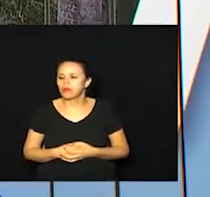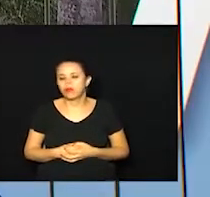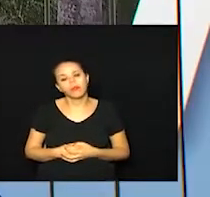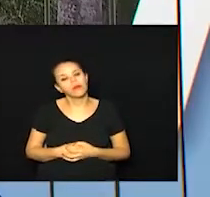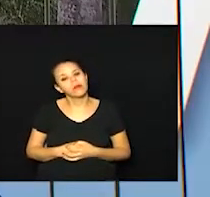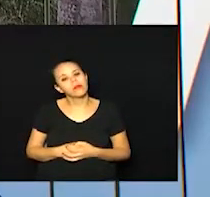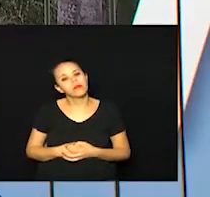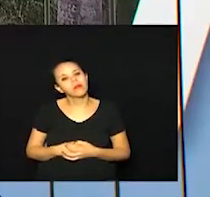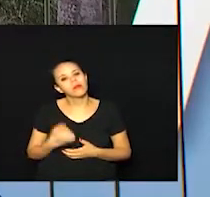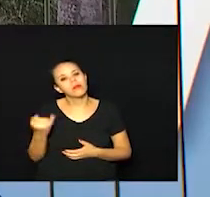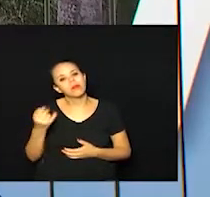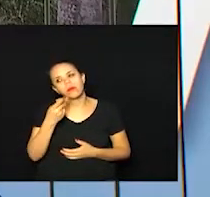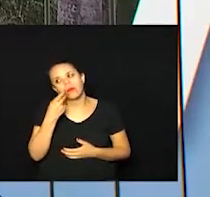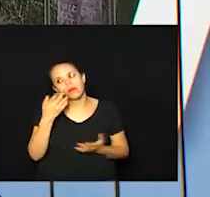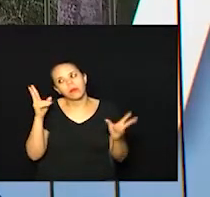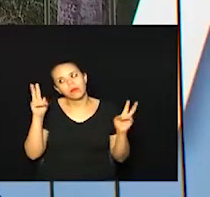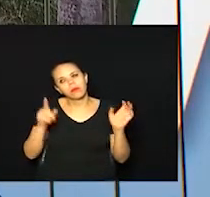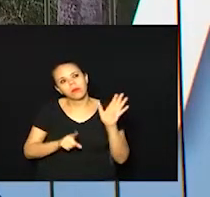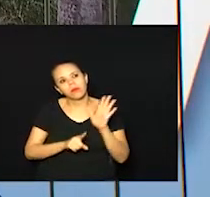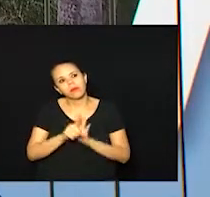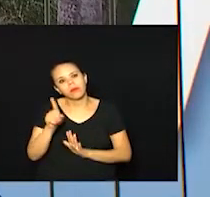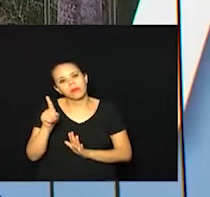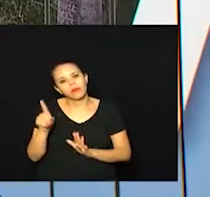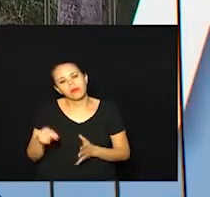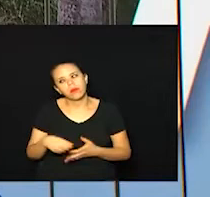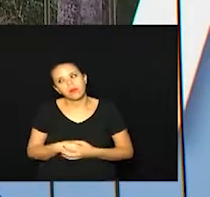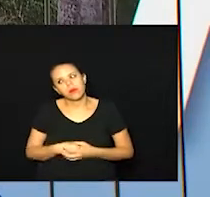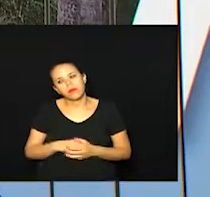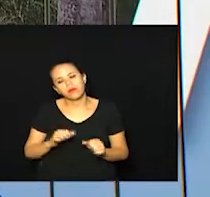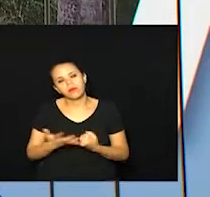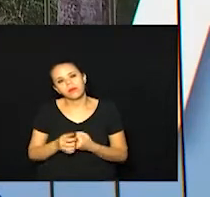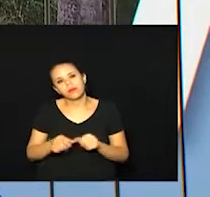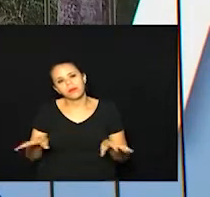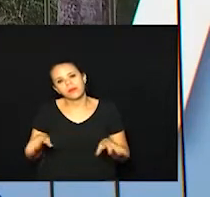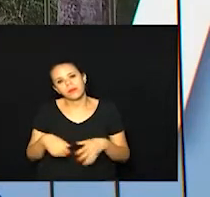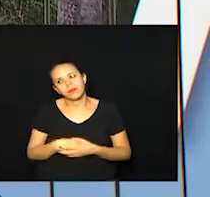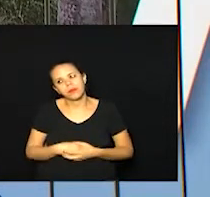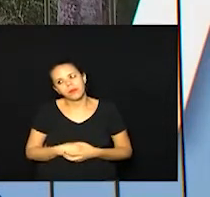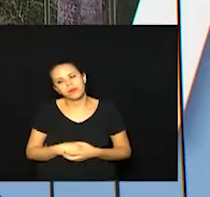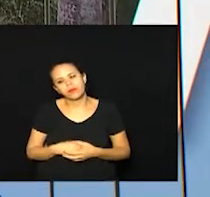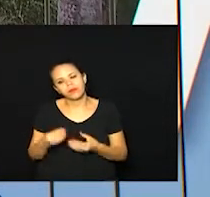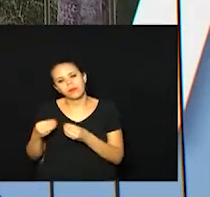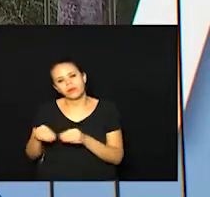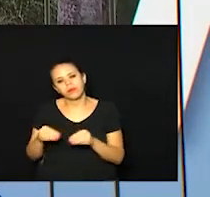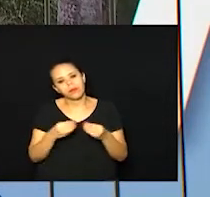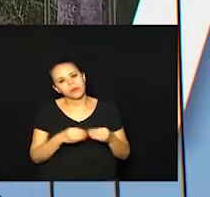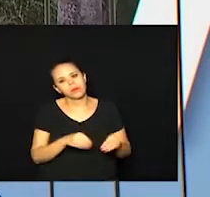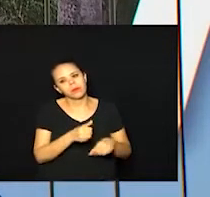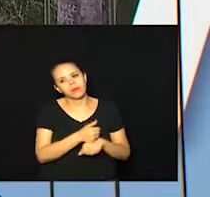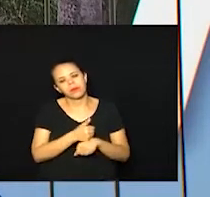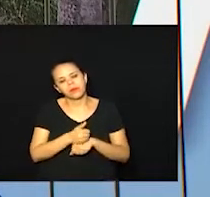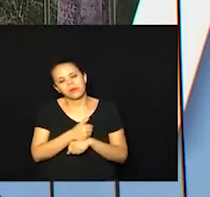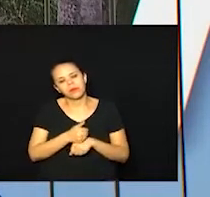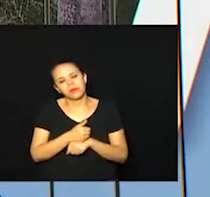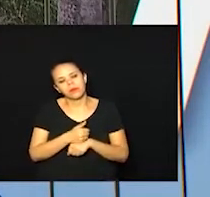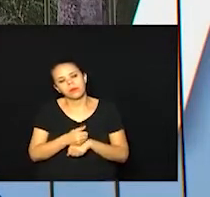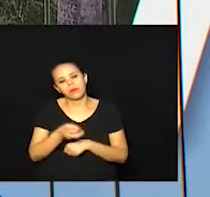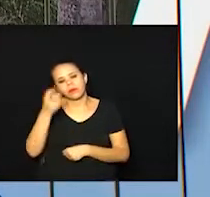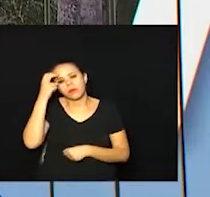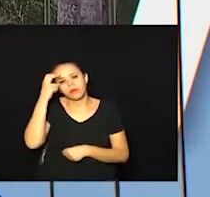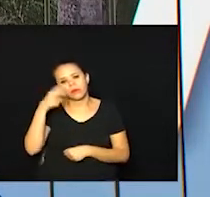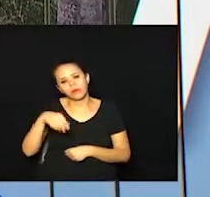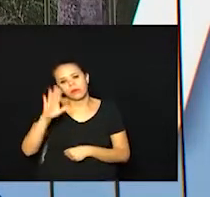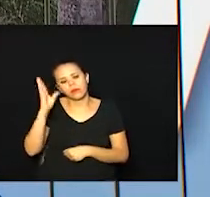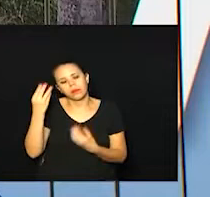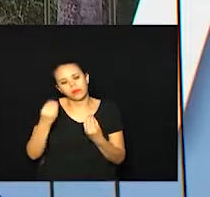tocado nesse assunto, porque a pandemia atingiu muitos setores e o setor cultural foi